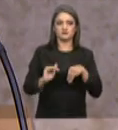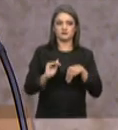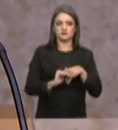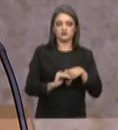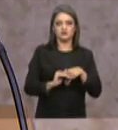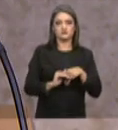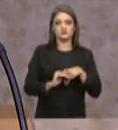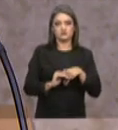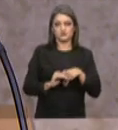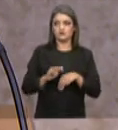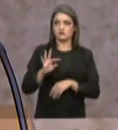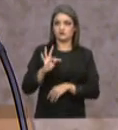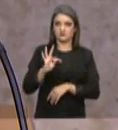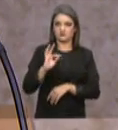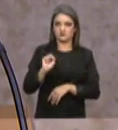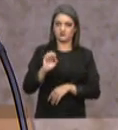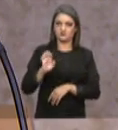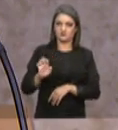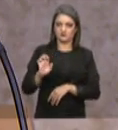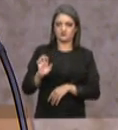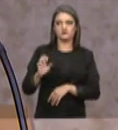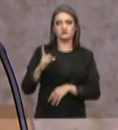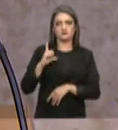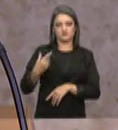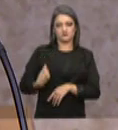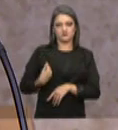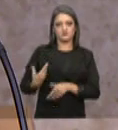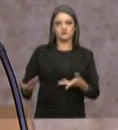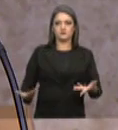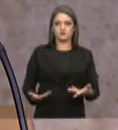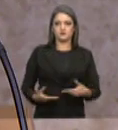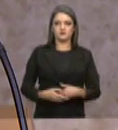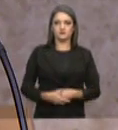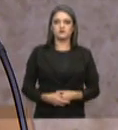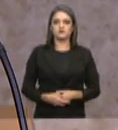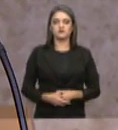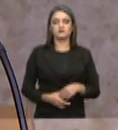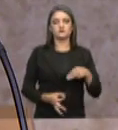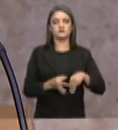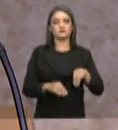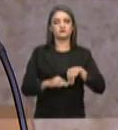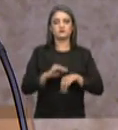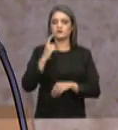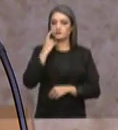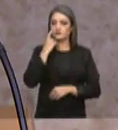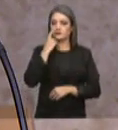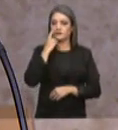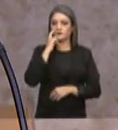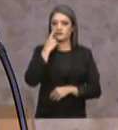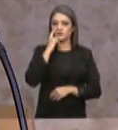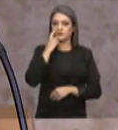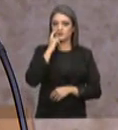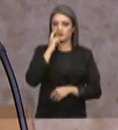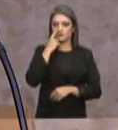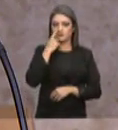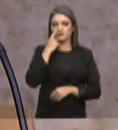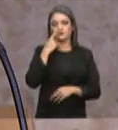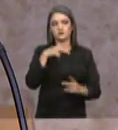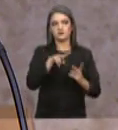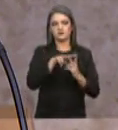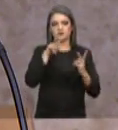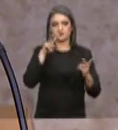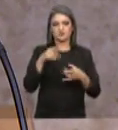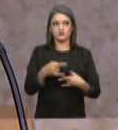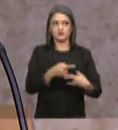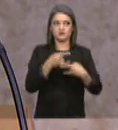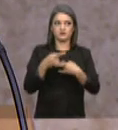daquela casa aqui presentes Ministro Nunes Marques presente virtualmente